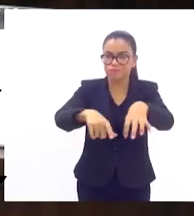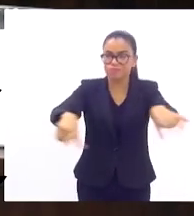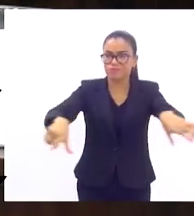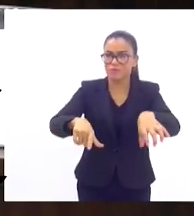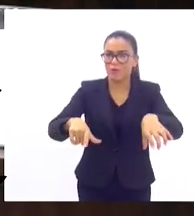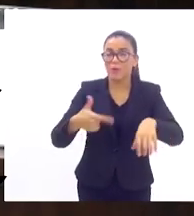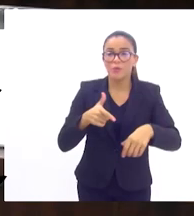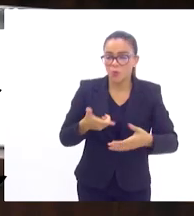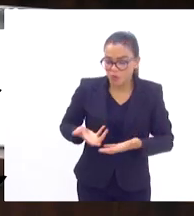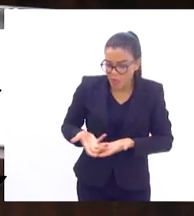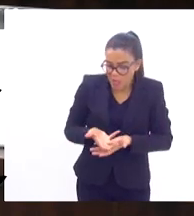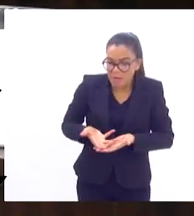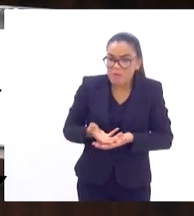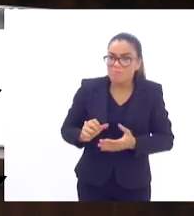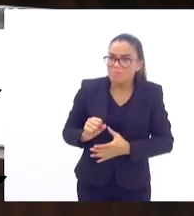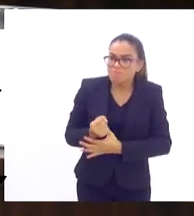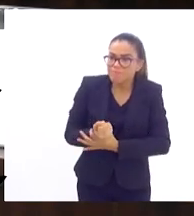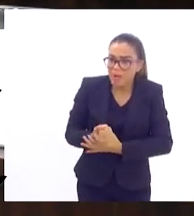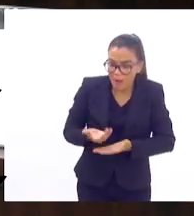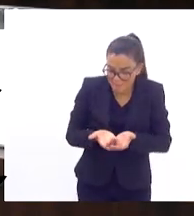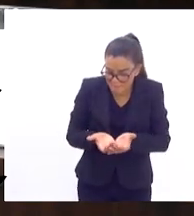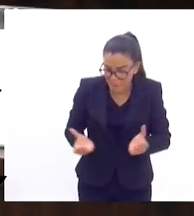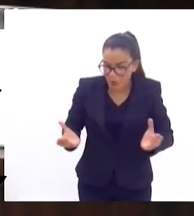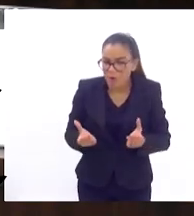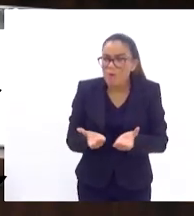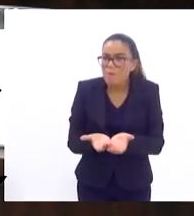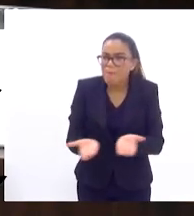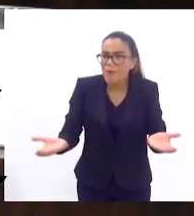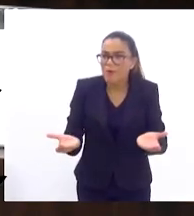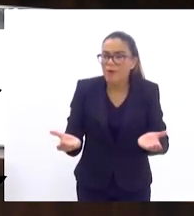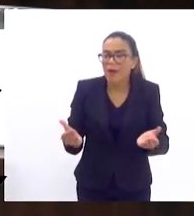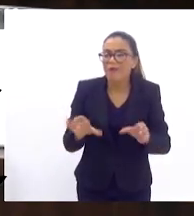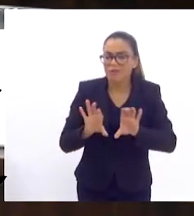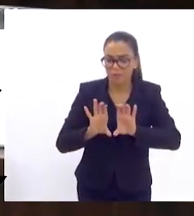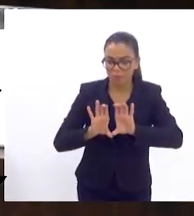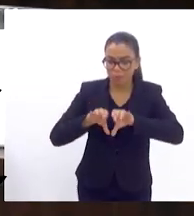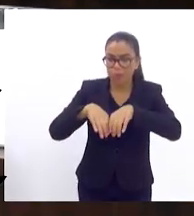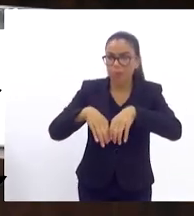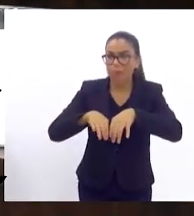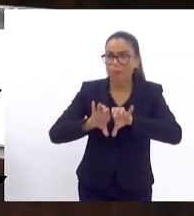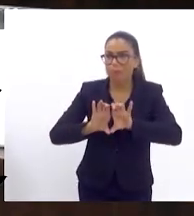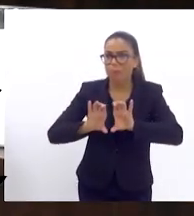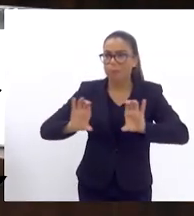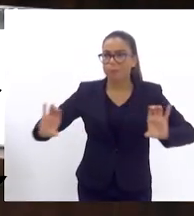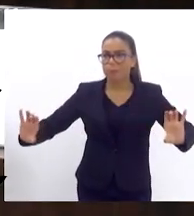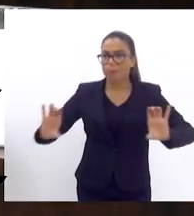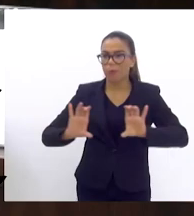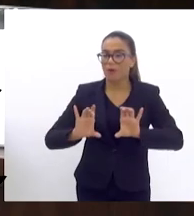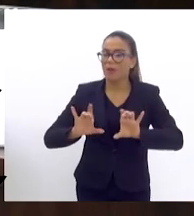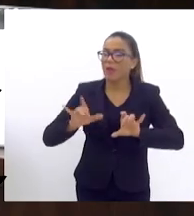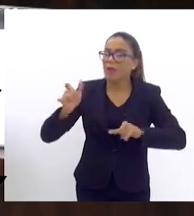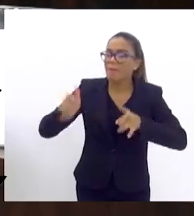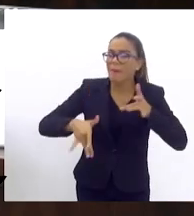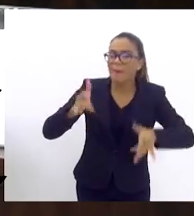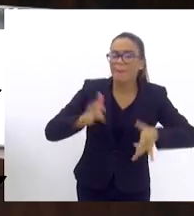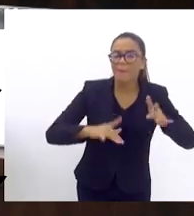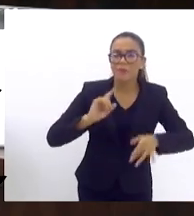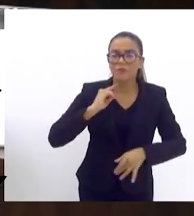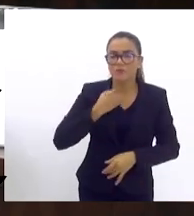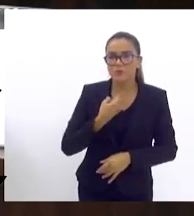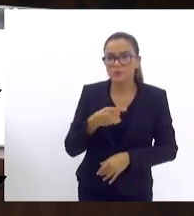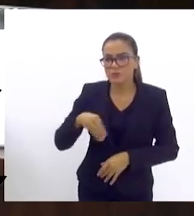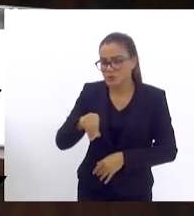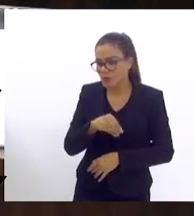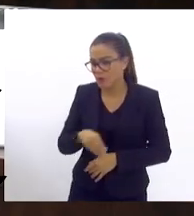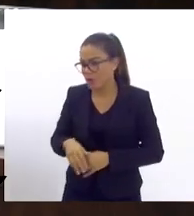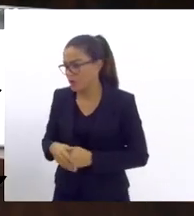vedadas, não são totalmente permeabilizadas, porque é colocada com manilhas e traz contaminação para o solo. Então, assim, fica